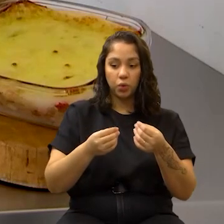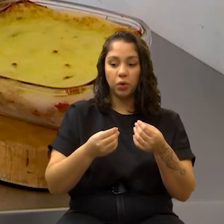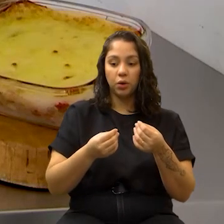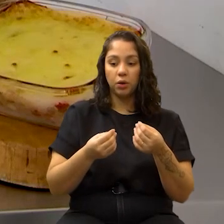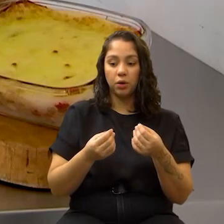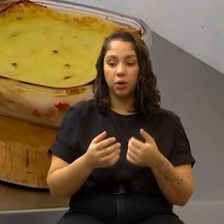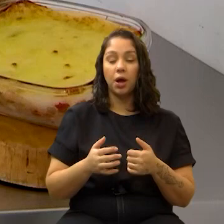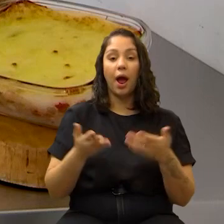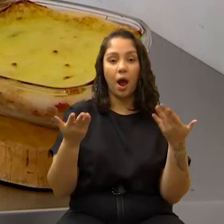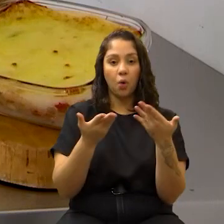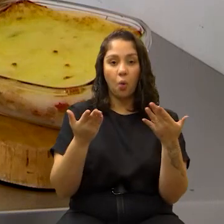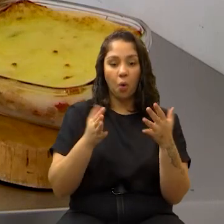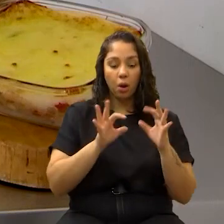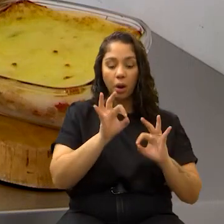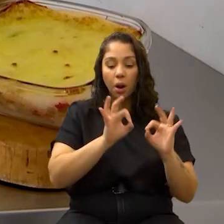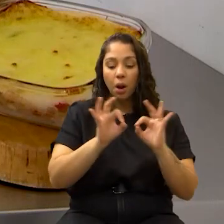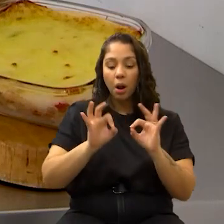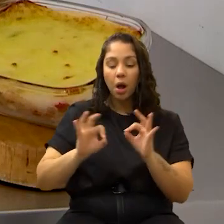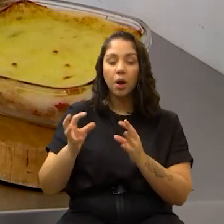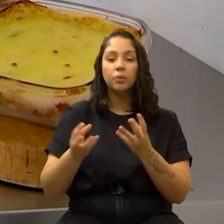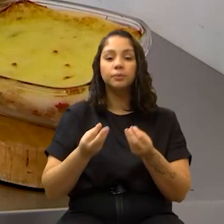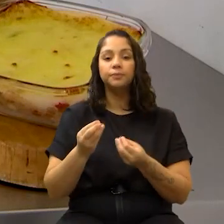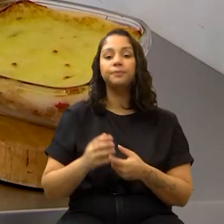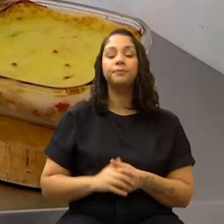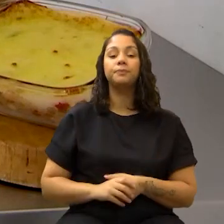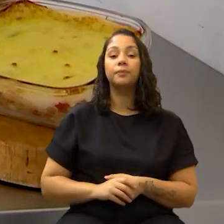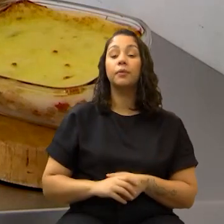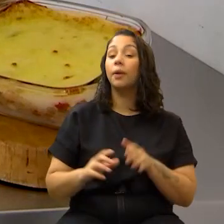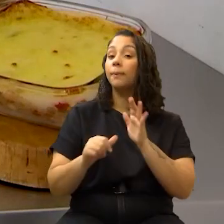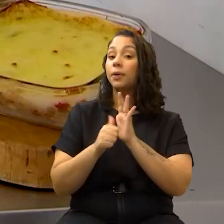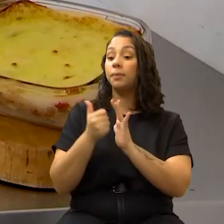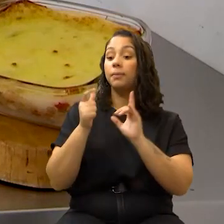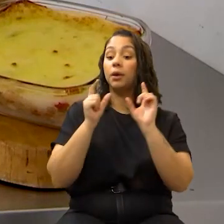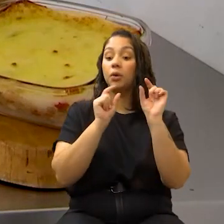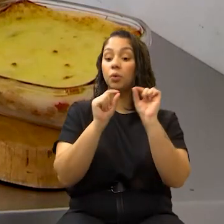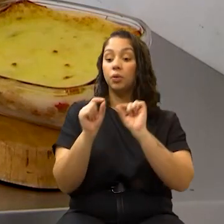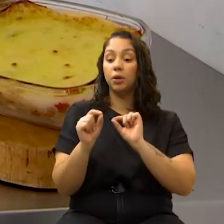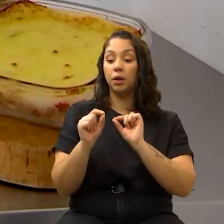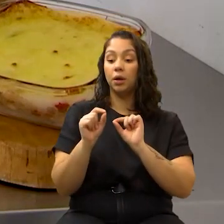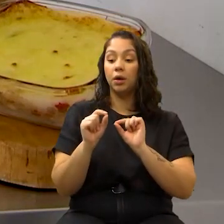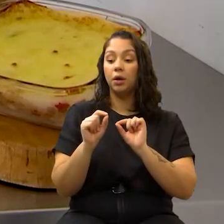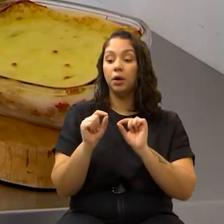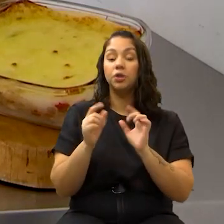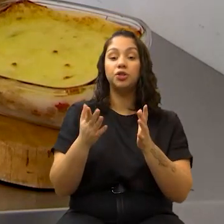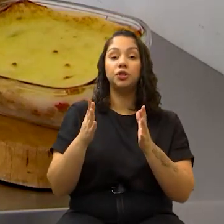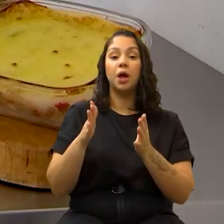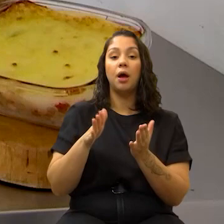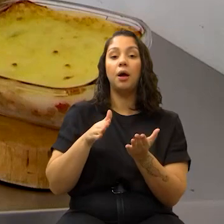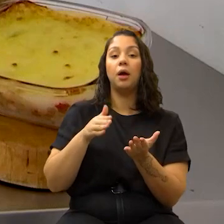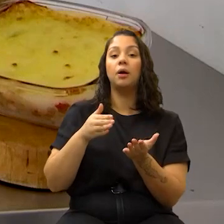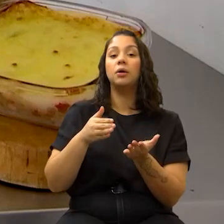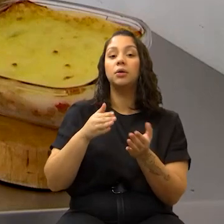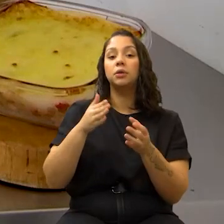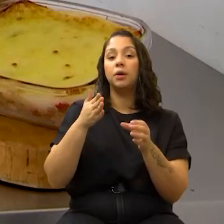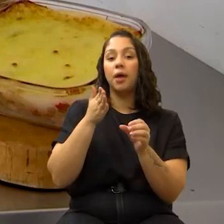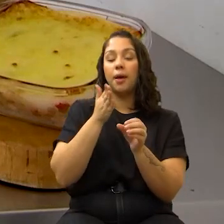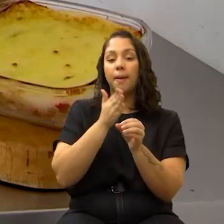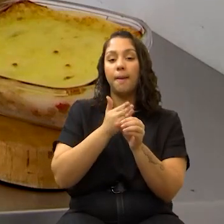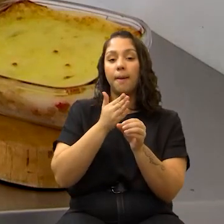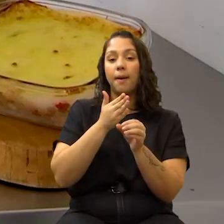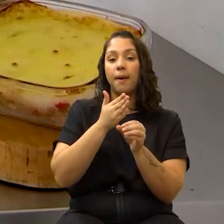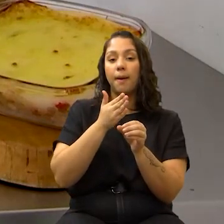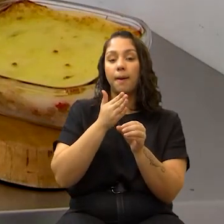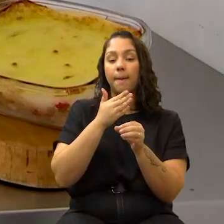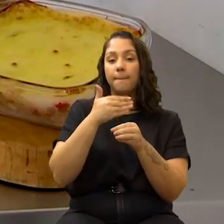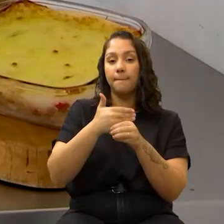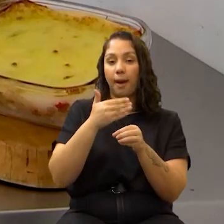Tati refogou todos os ingredientes, você vai fazer a montagem. Isso mesmo. O primeiro de tudo, nós colocamos